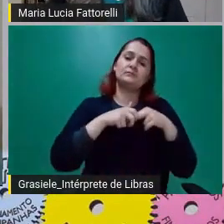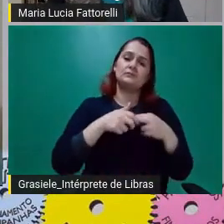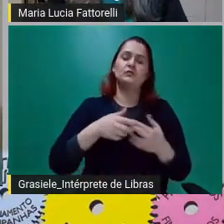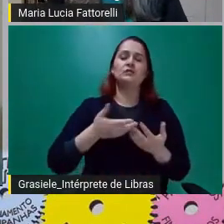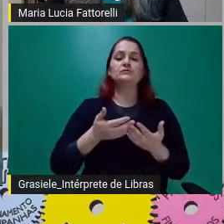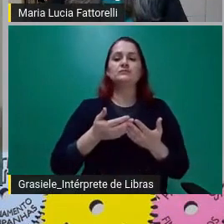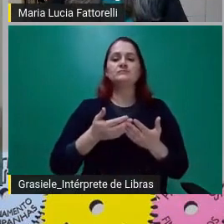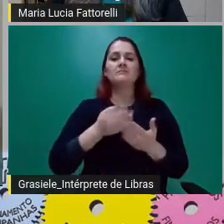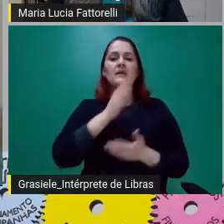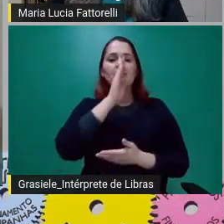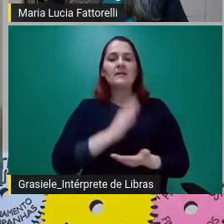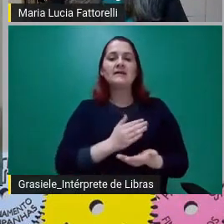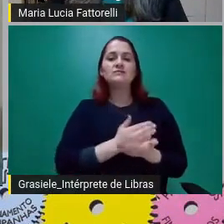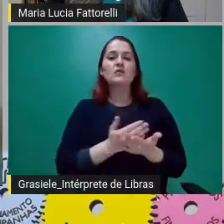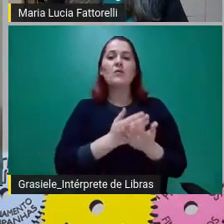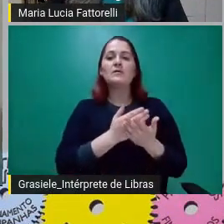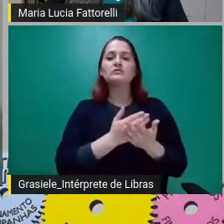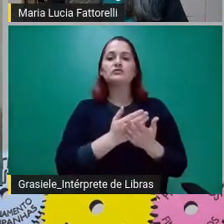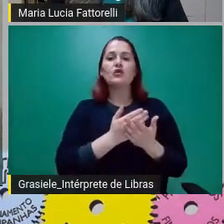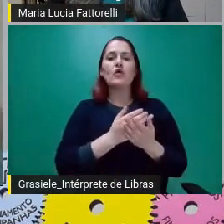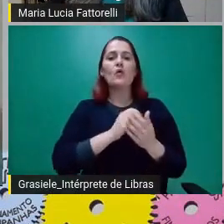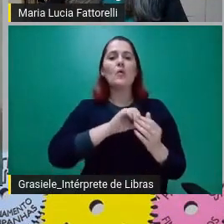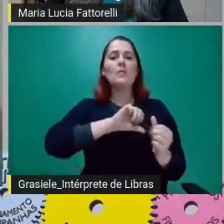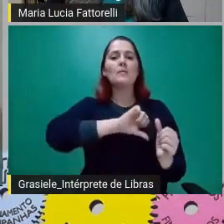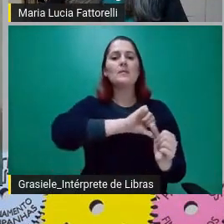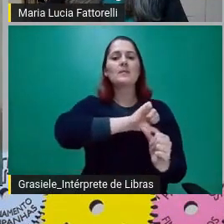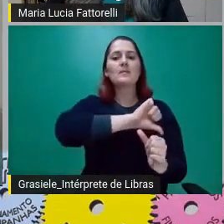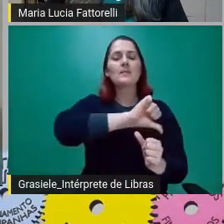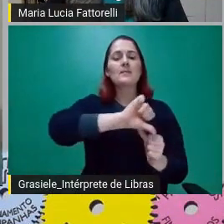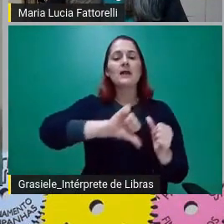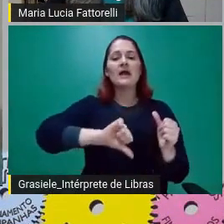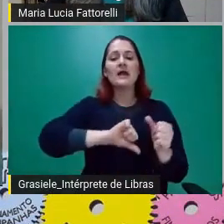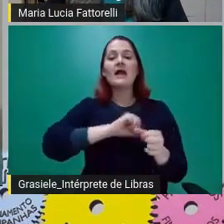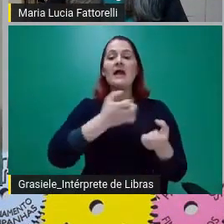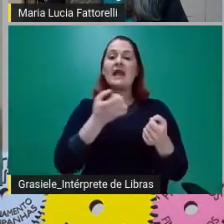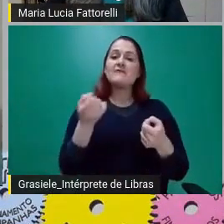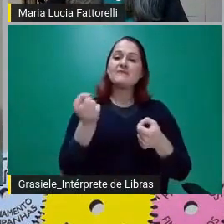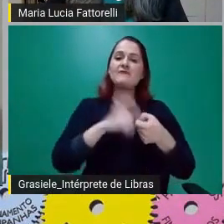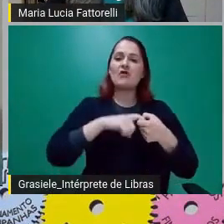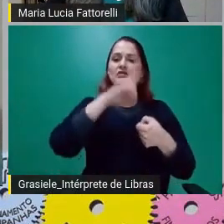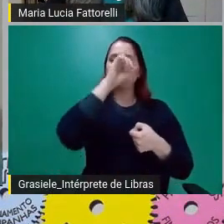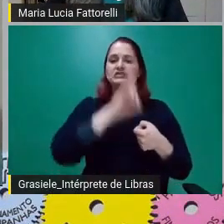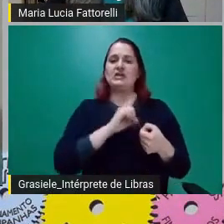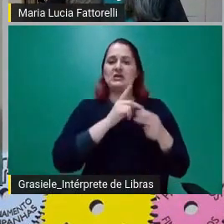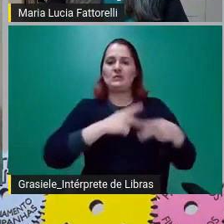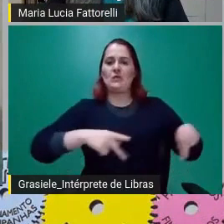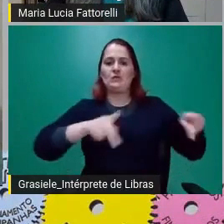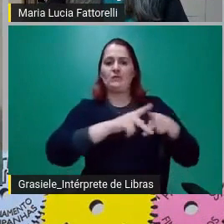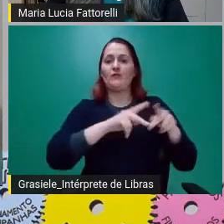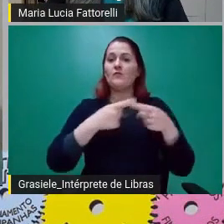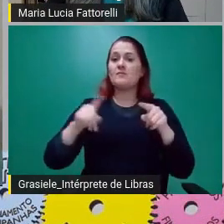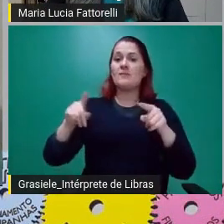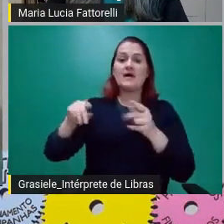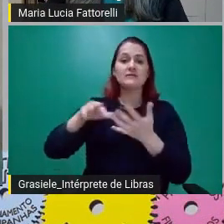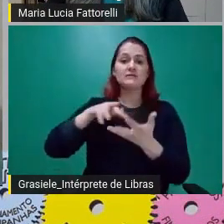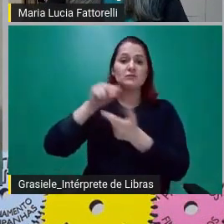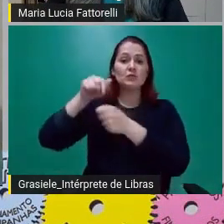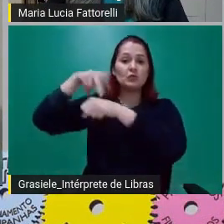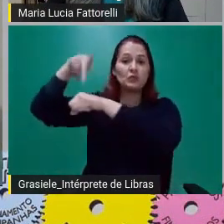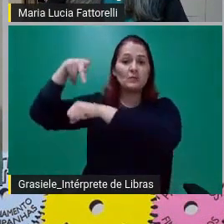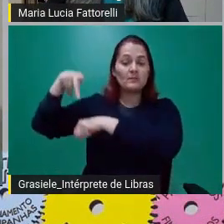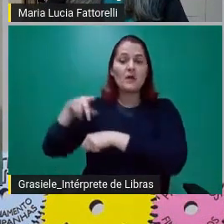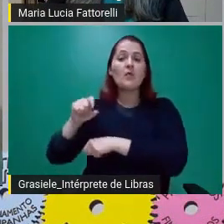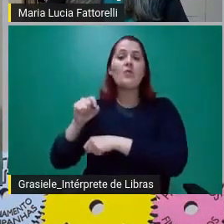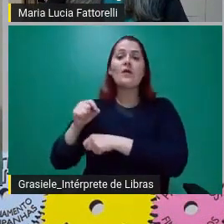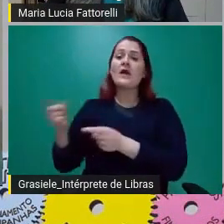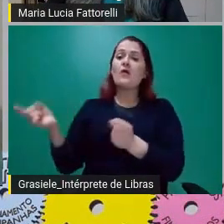movimento contrário, né, de retirada de mais direitos. E a gente conseguiu avançar